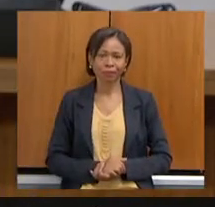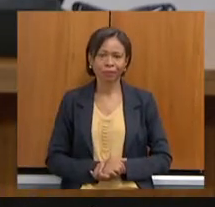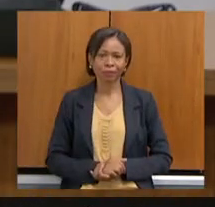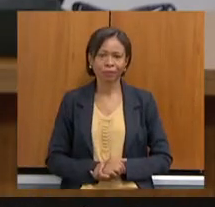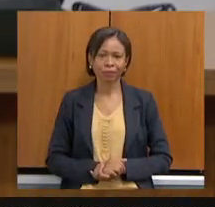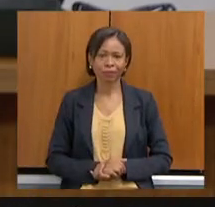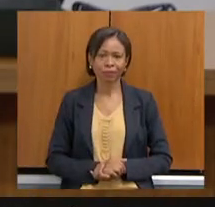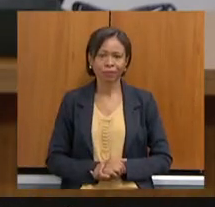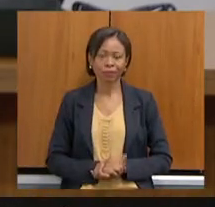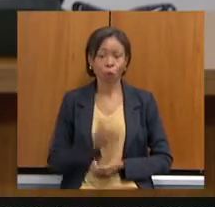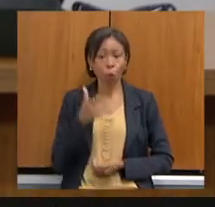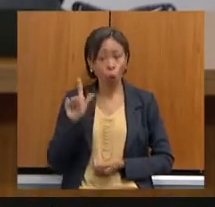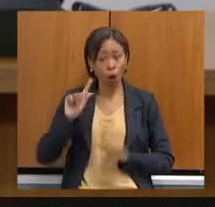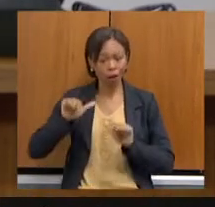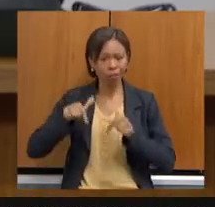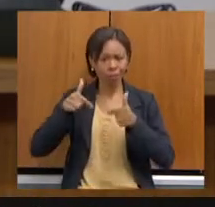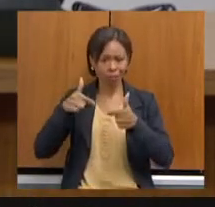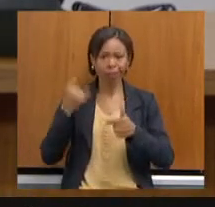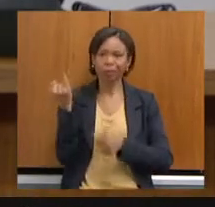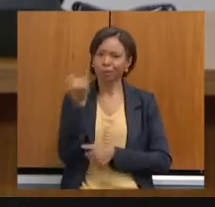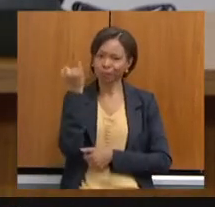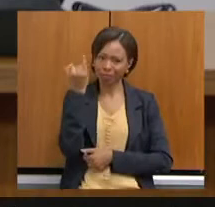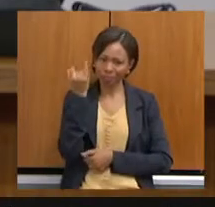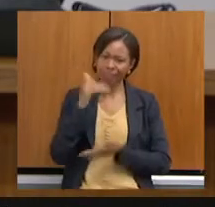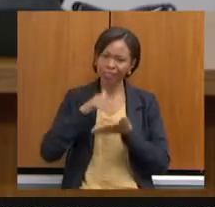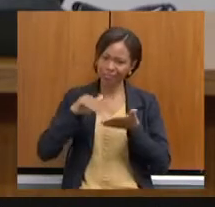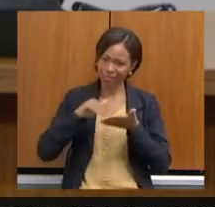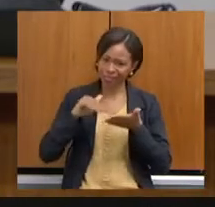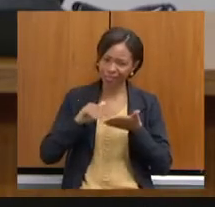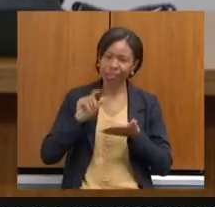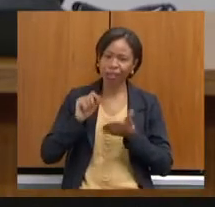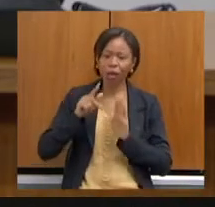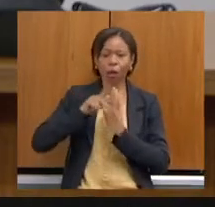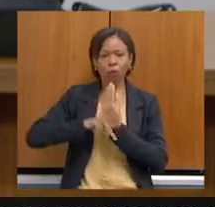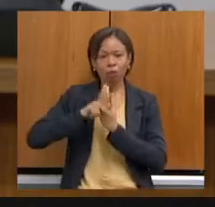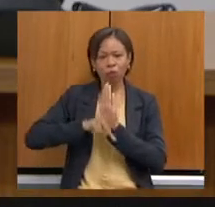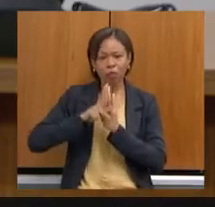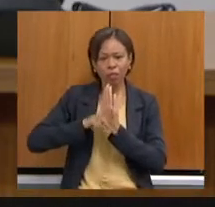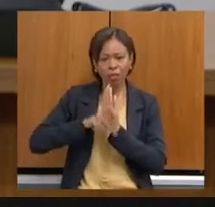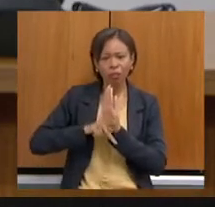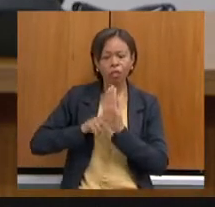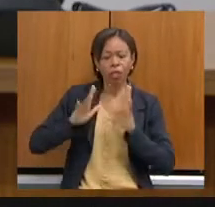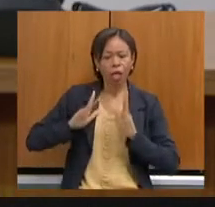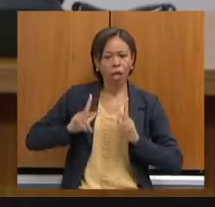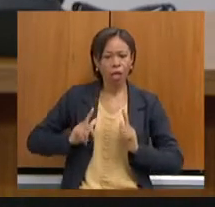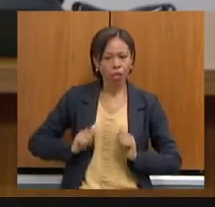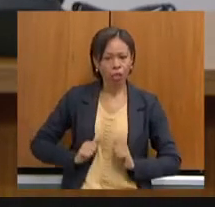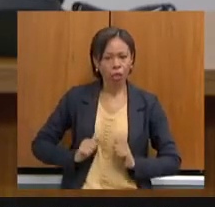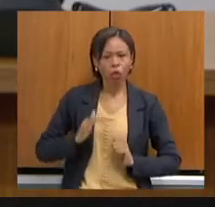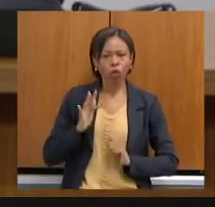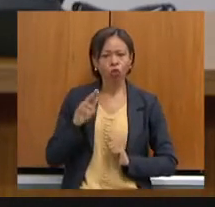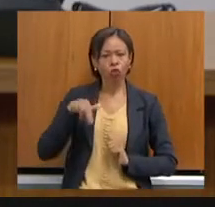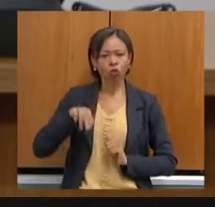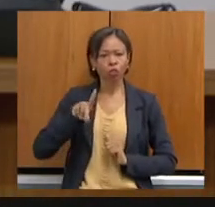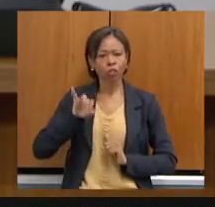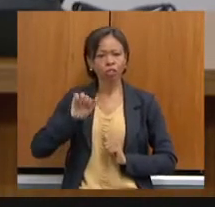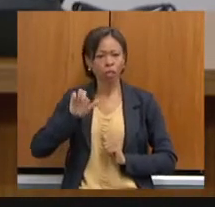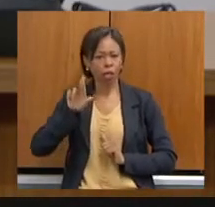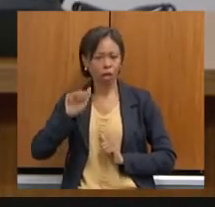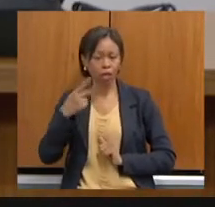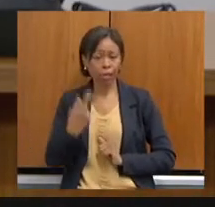a contração de destaque no nosso secretaria nosso programa de realização fundiária esse ano já foram entregues